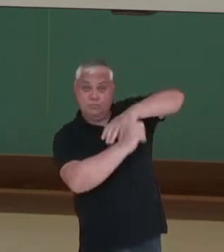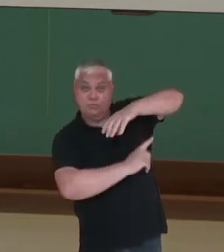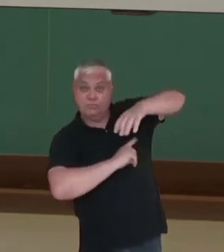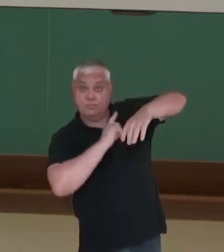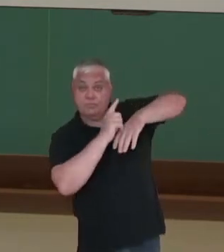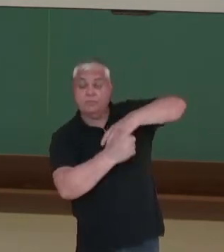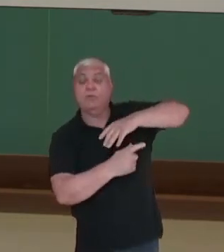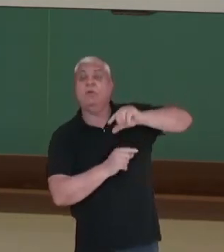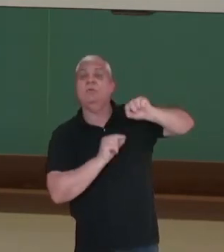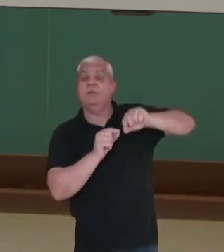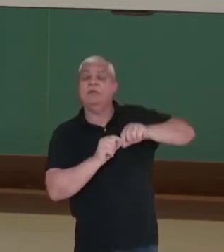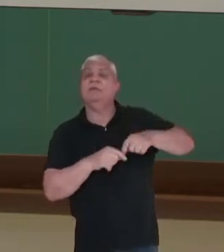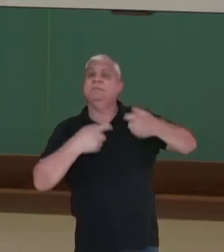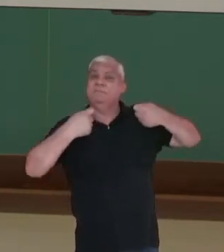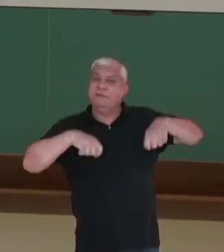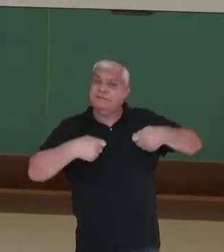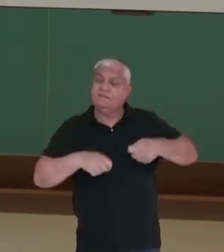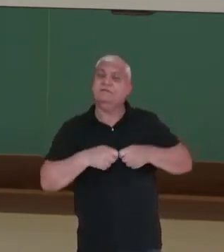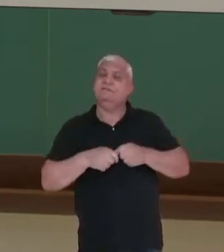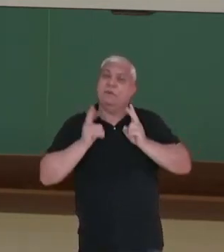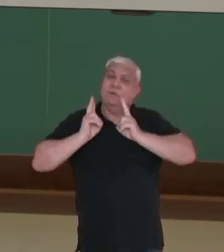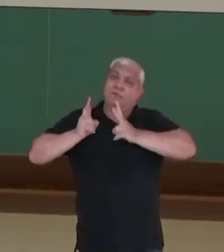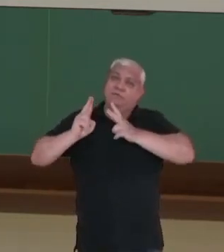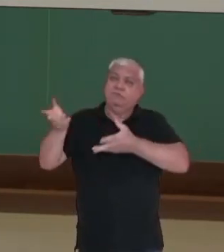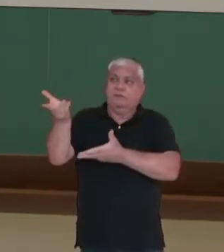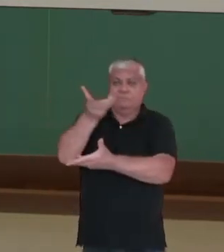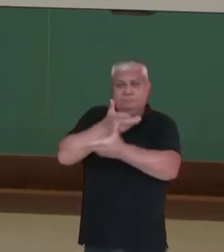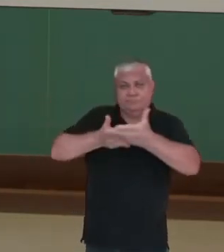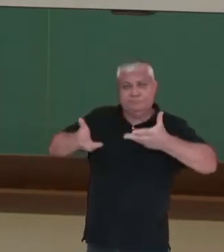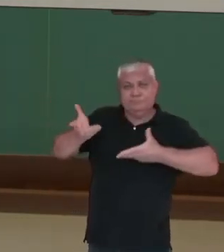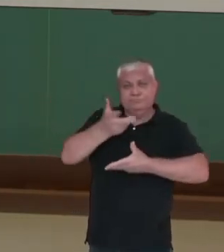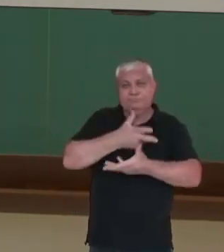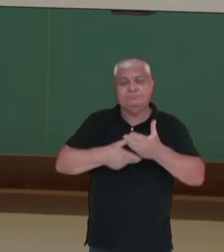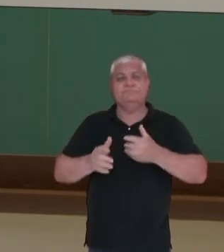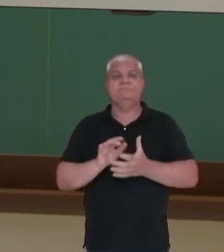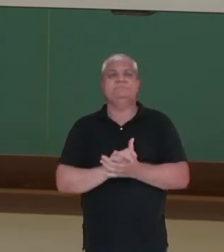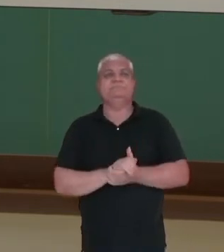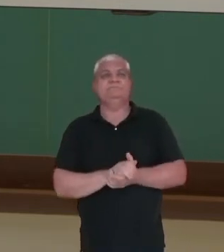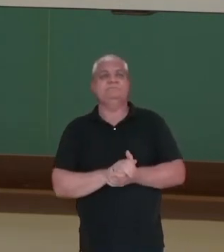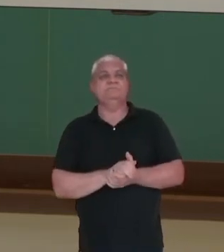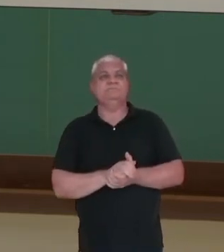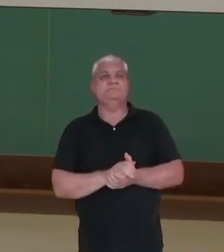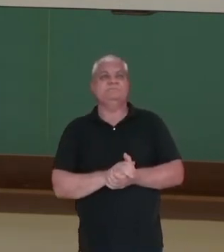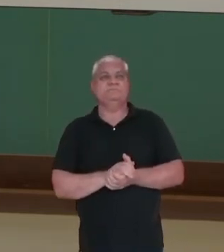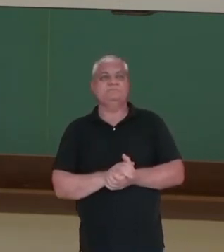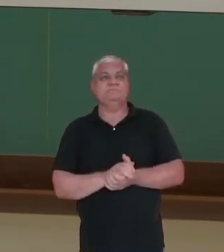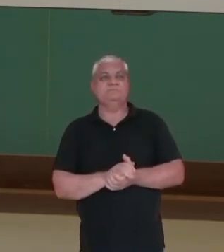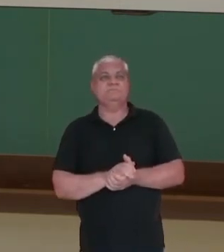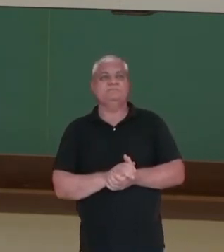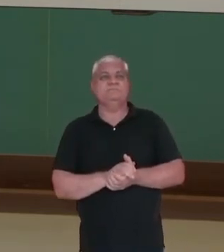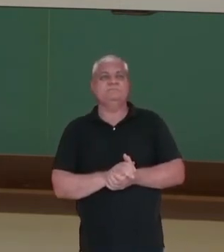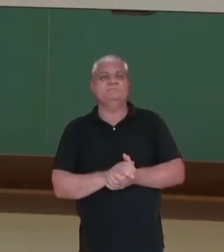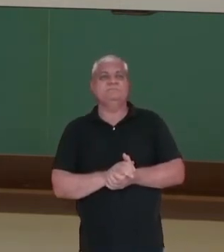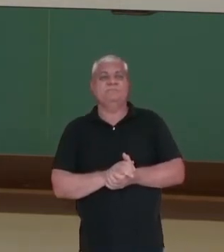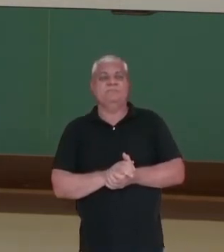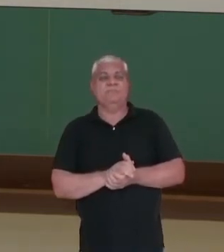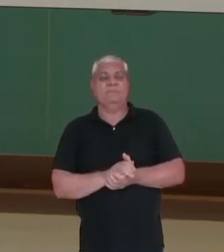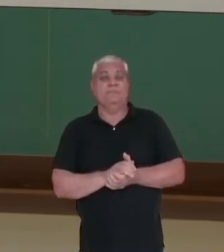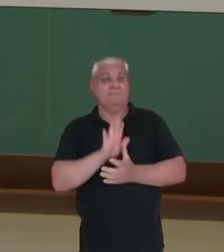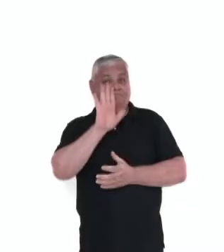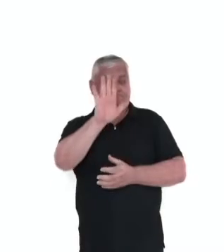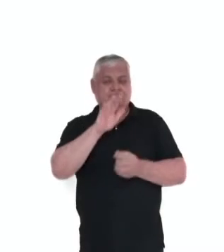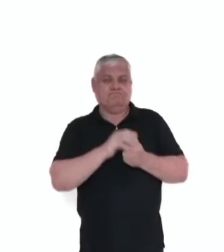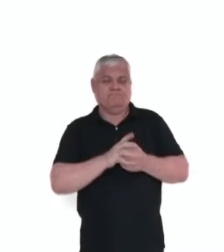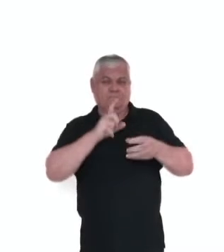processo tende a permanecer ainda. Muito bem. Então, olha só, será que a independência,